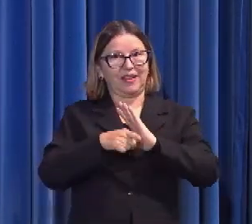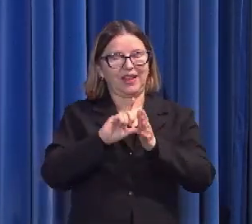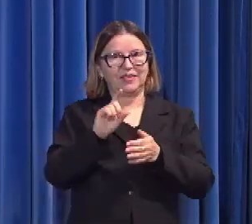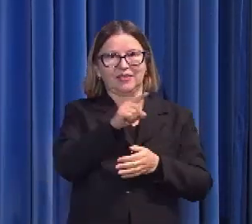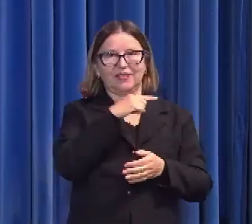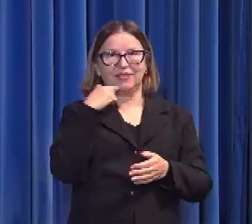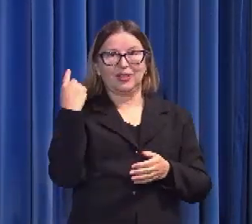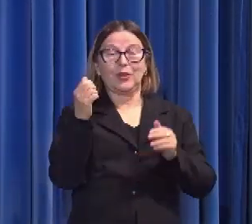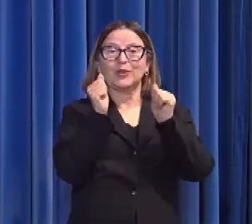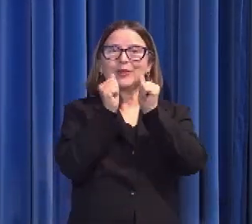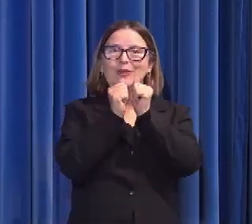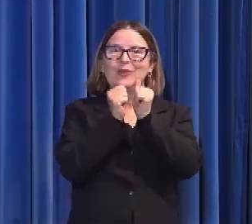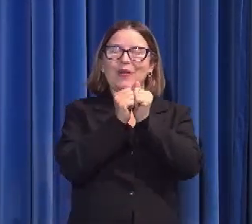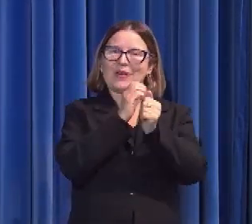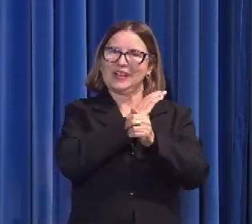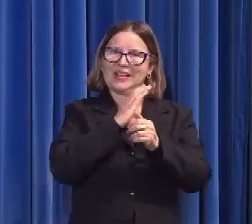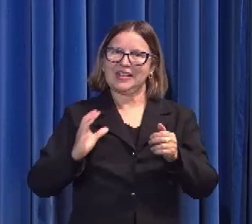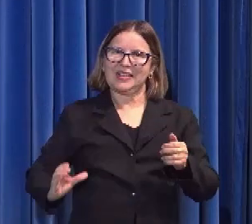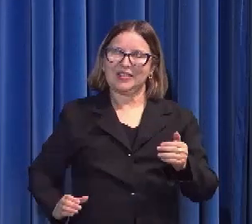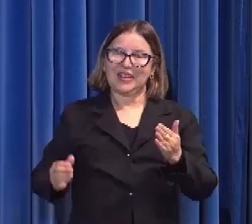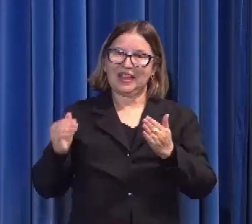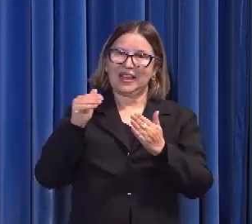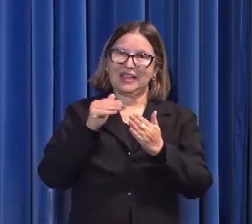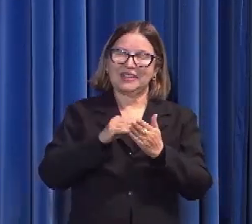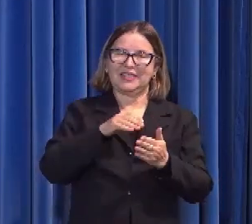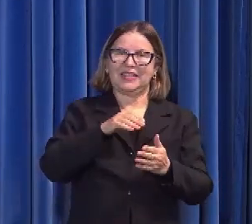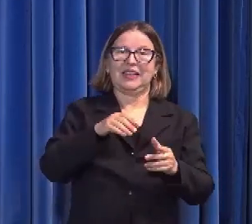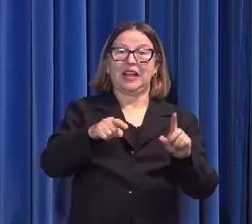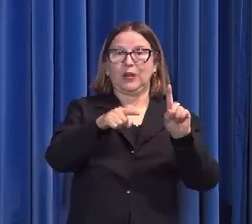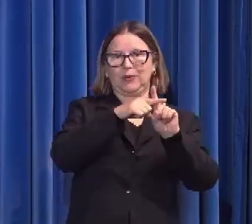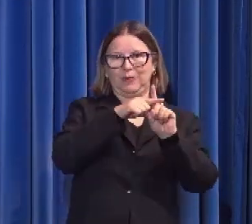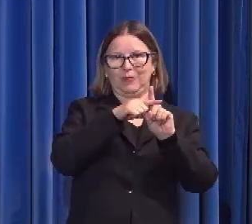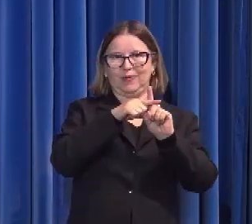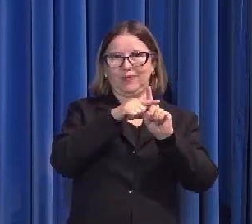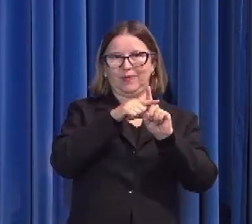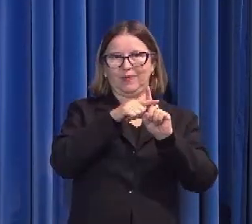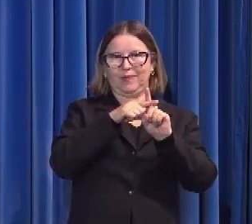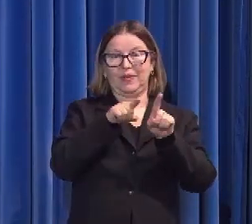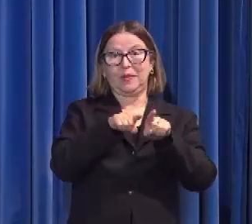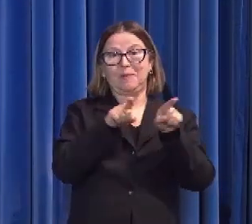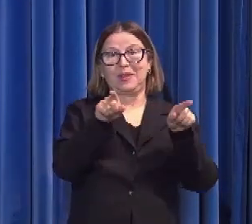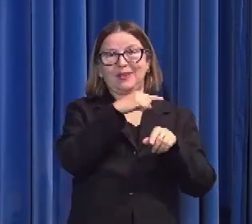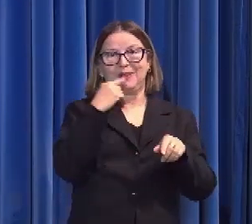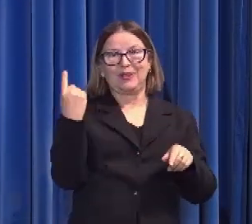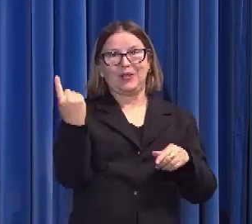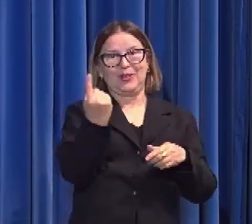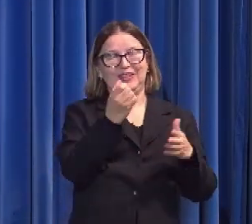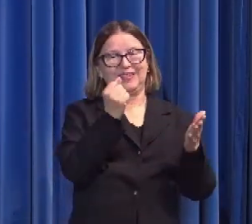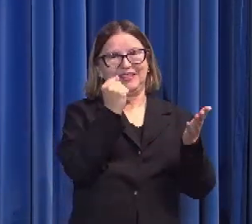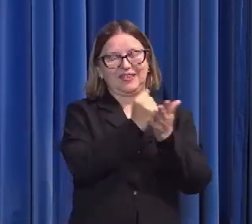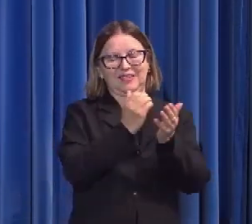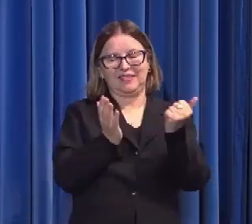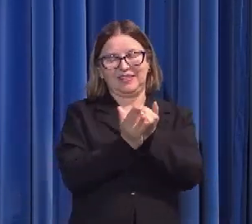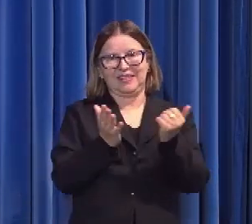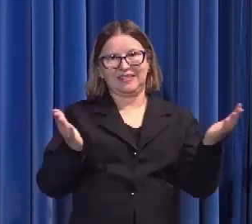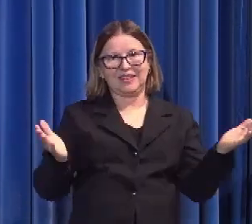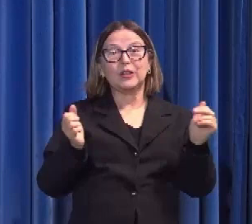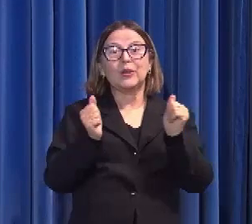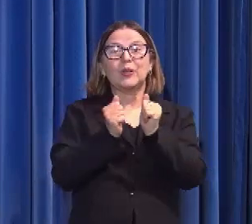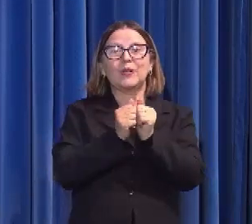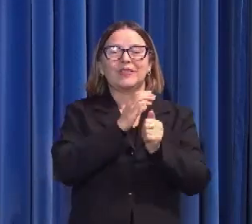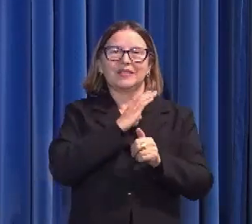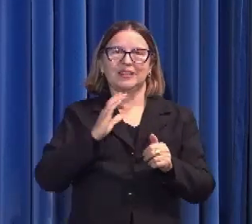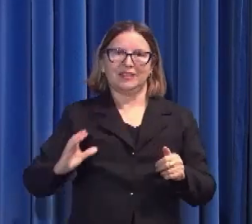Cristo até a cruz nós fomos crucificados com Cristo mas depois da Cruz